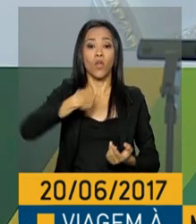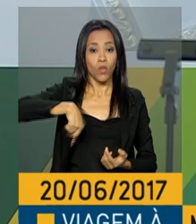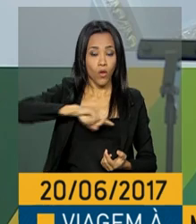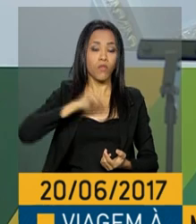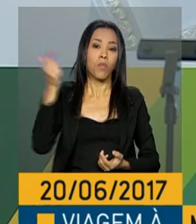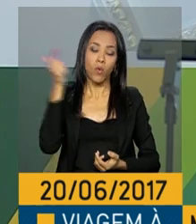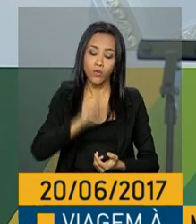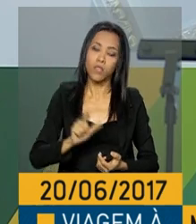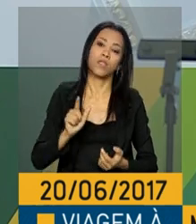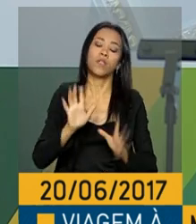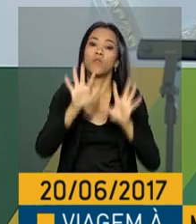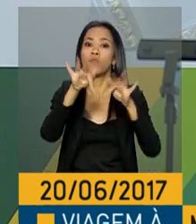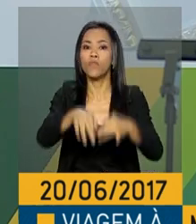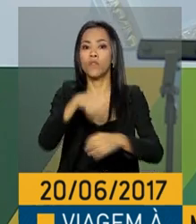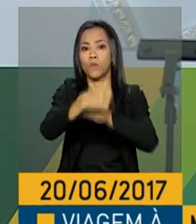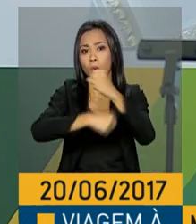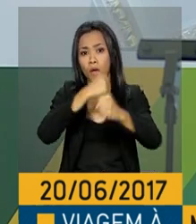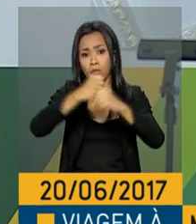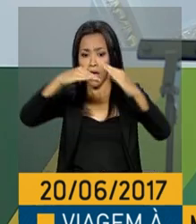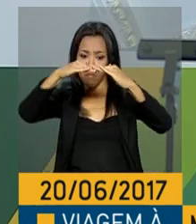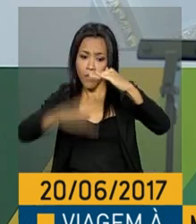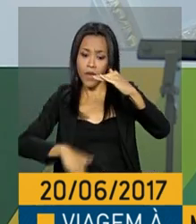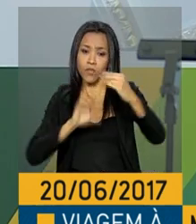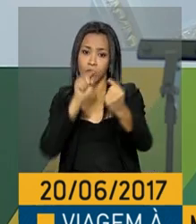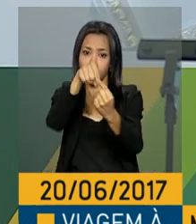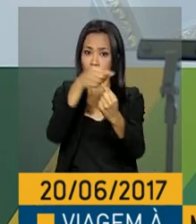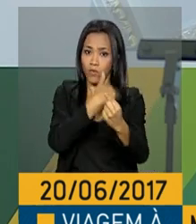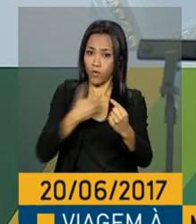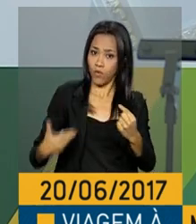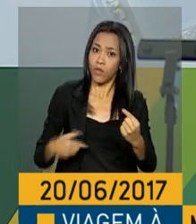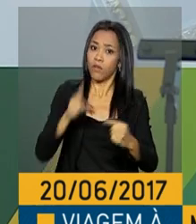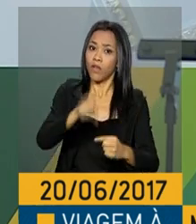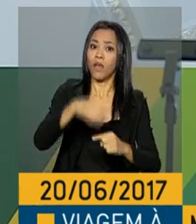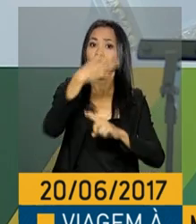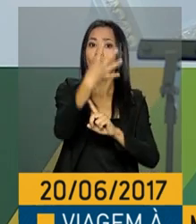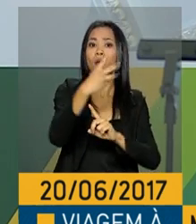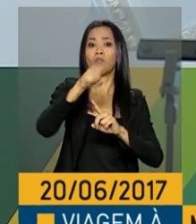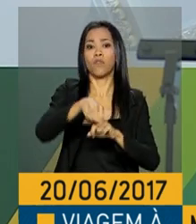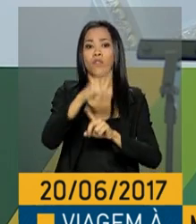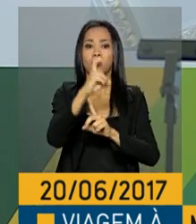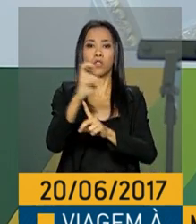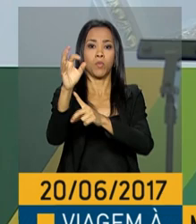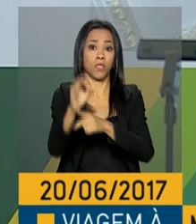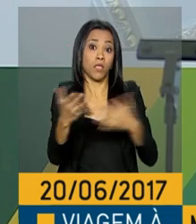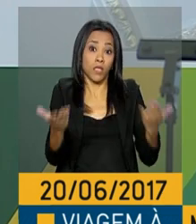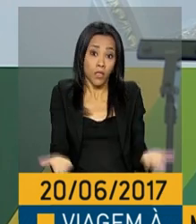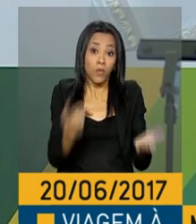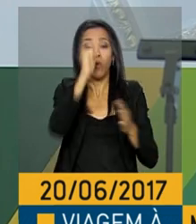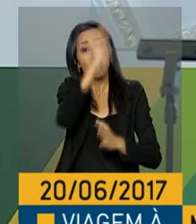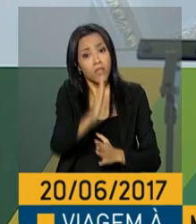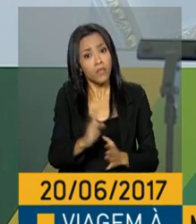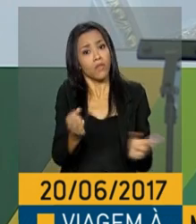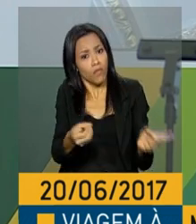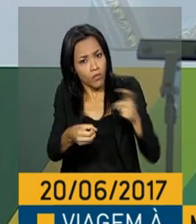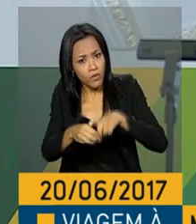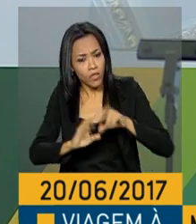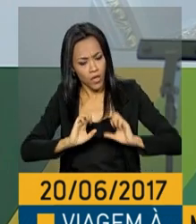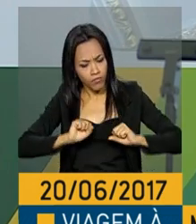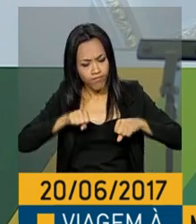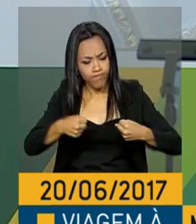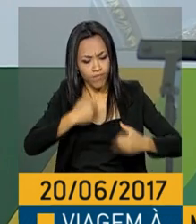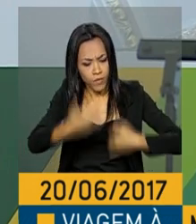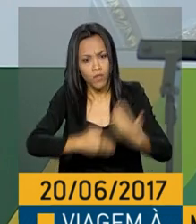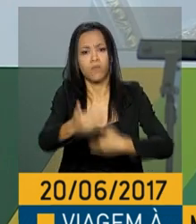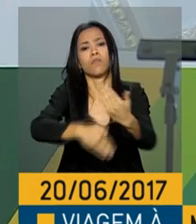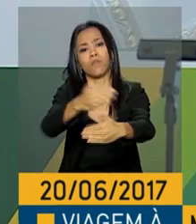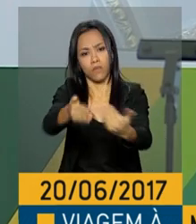ano, né, abaixo do centro da meta, que é de 4,5%. Portanto, o Brasil está voltando a crescer.